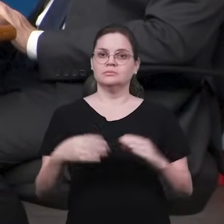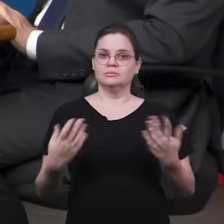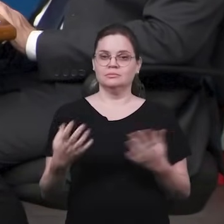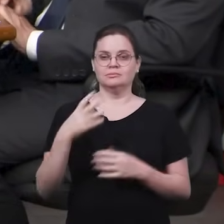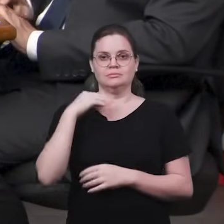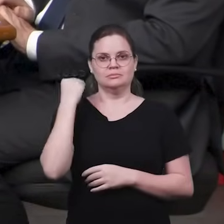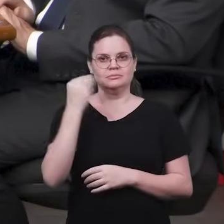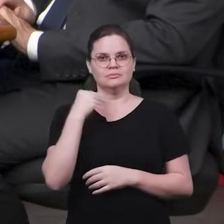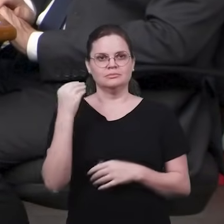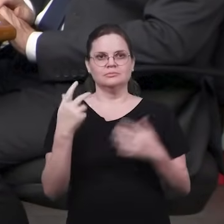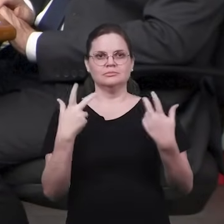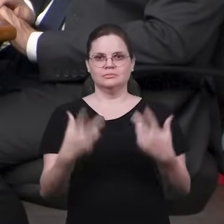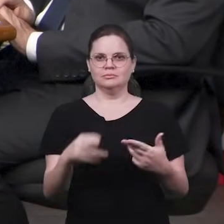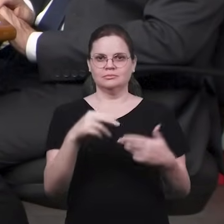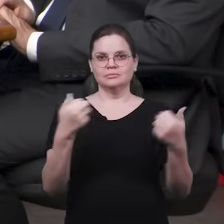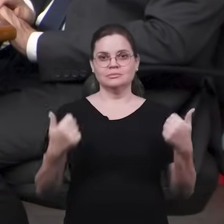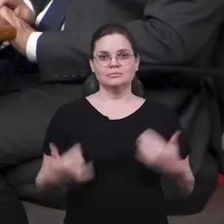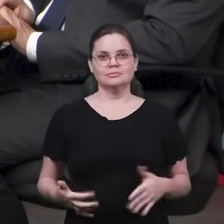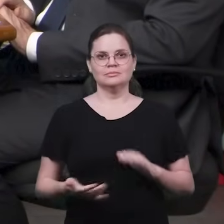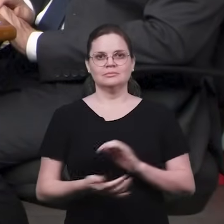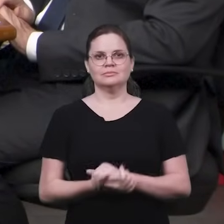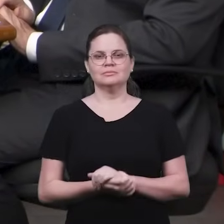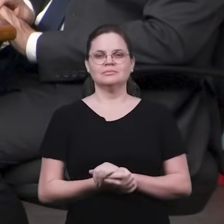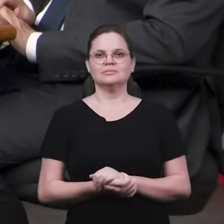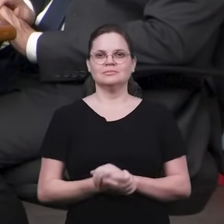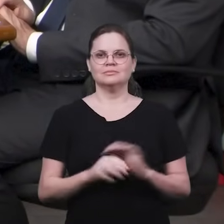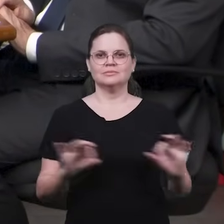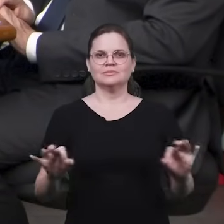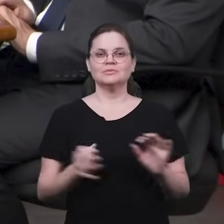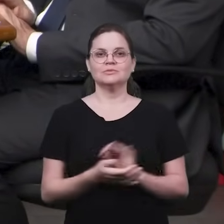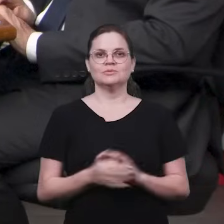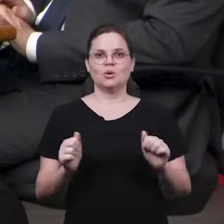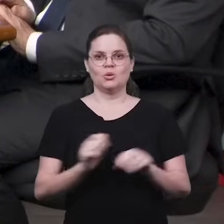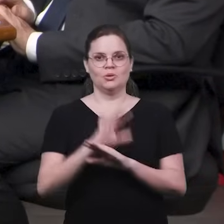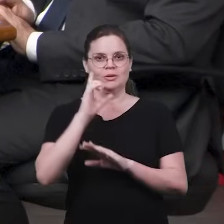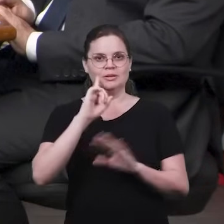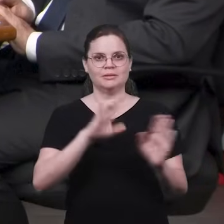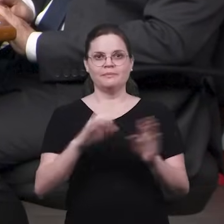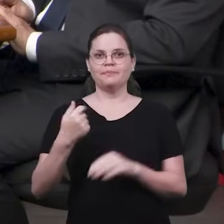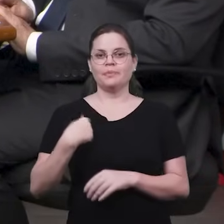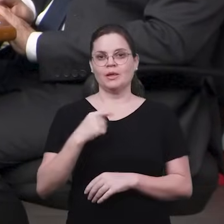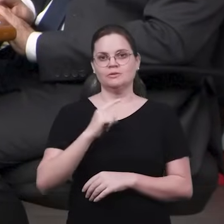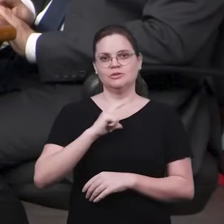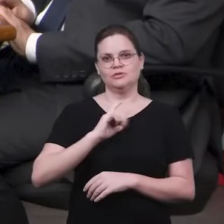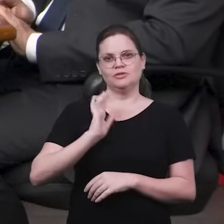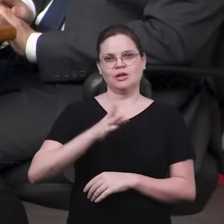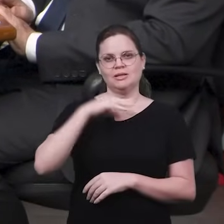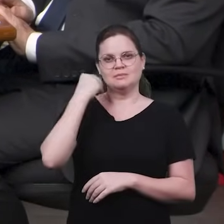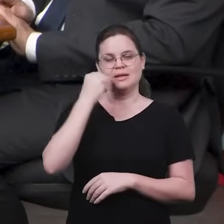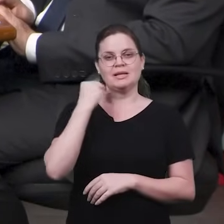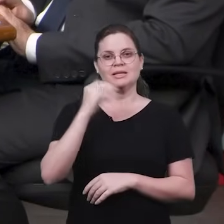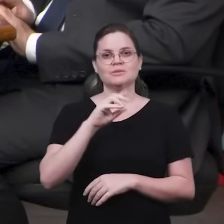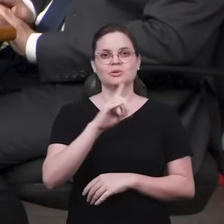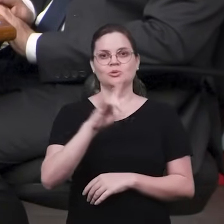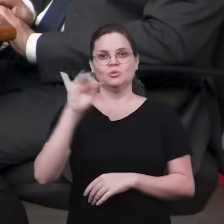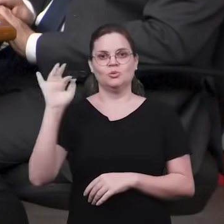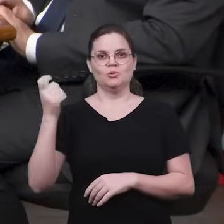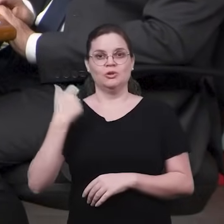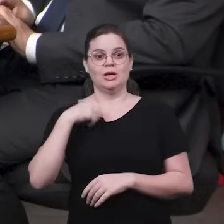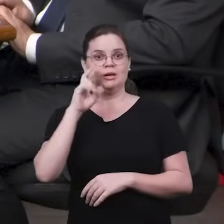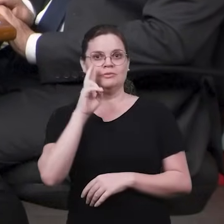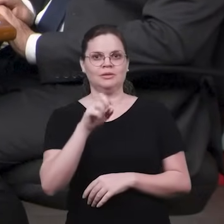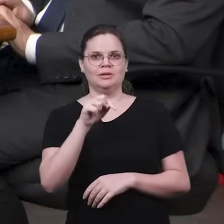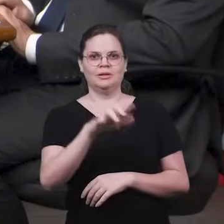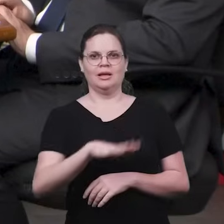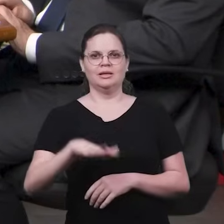é exatamente isso, Eliane. Muito bom, né? Glória a Deus. Eu tive uma experiência de ver uma vez, eu vi com meus próprios olhos, foi aqui na